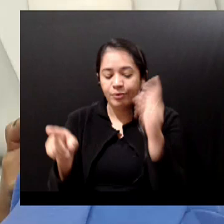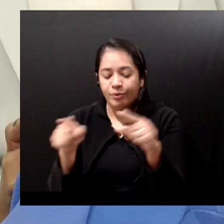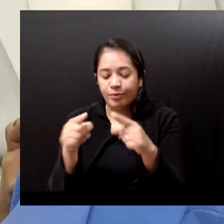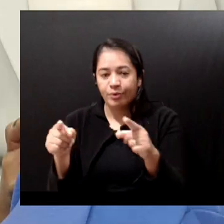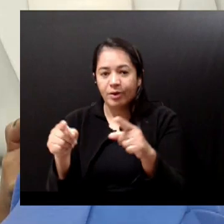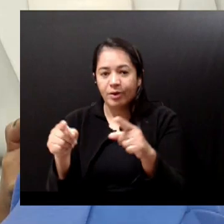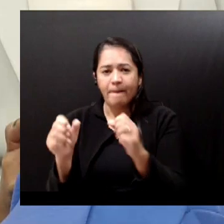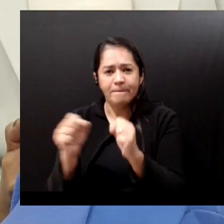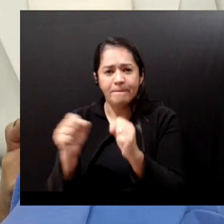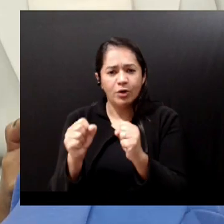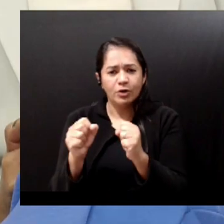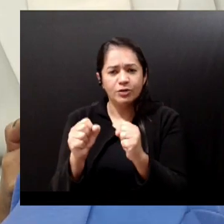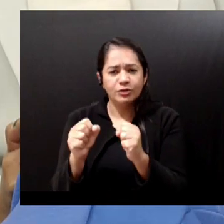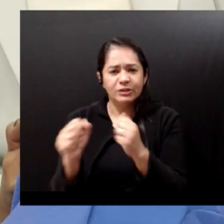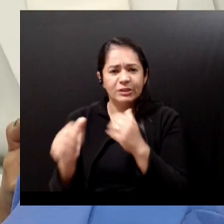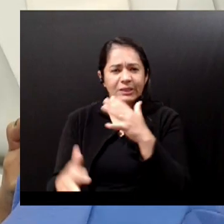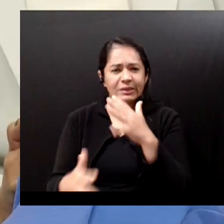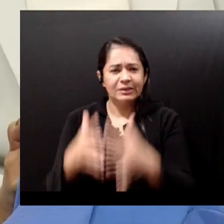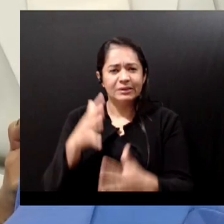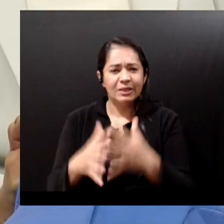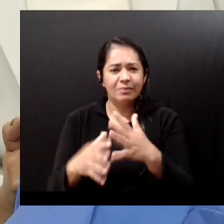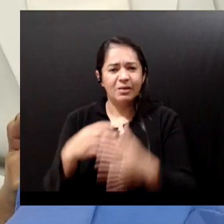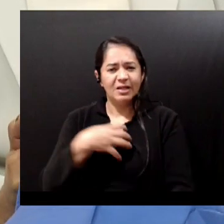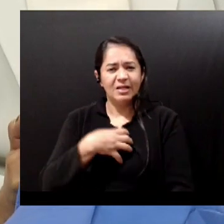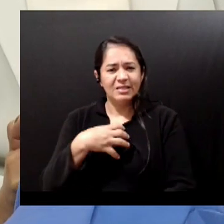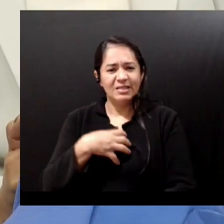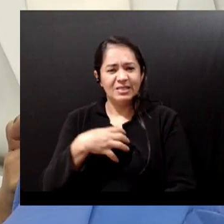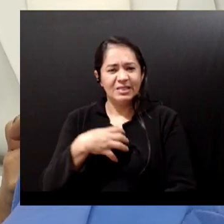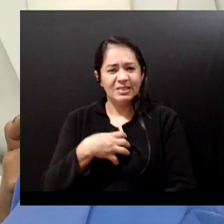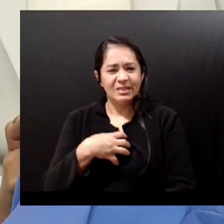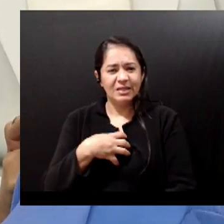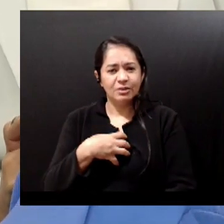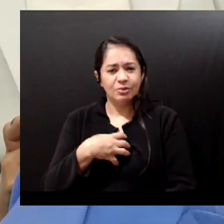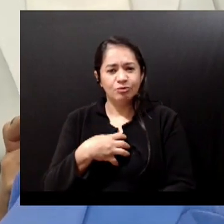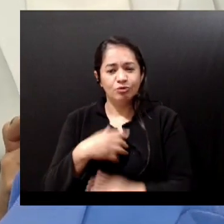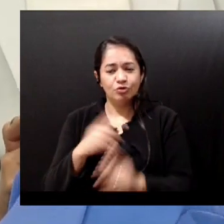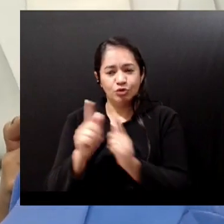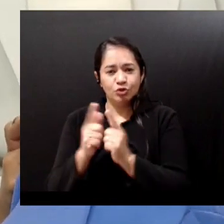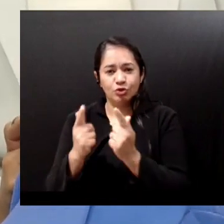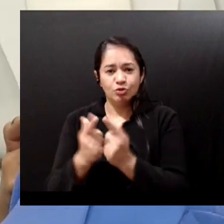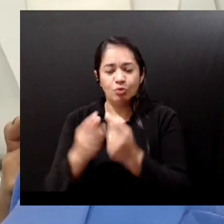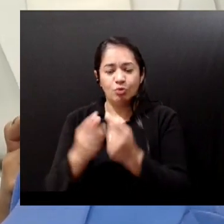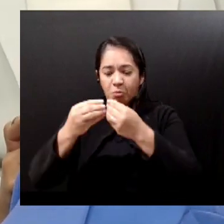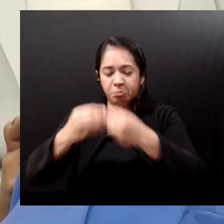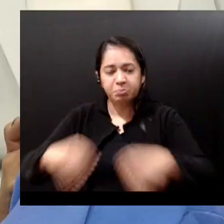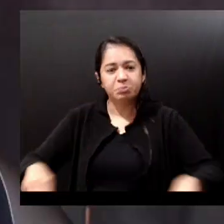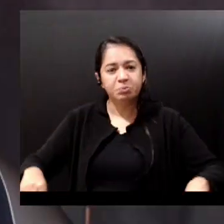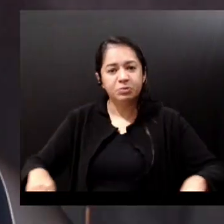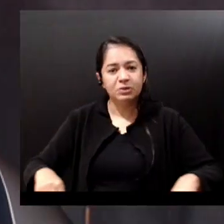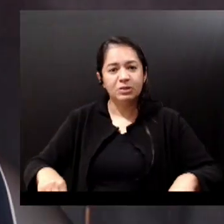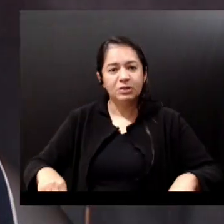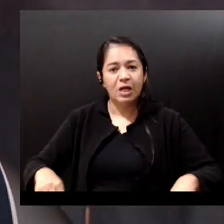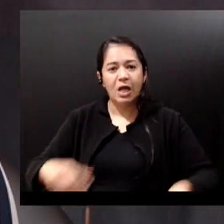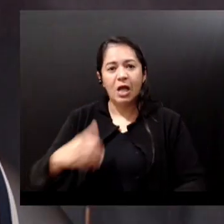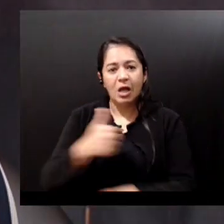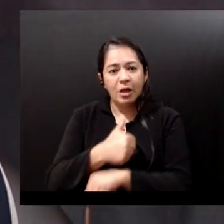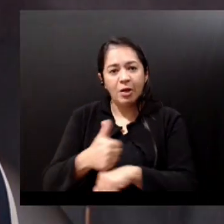equipe ou até afetar a imagem profissional? Sem dúvidas, né? Exatamente o que a gente trouxe aqui, né,